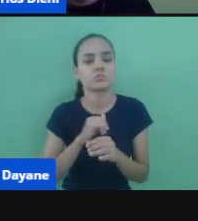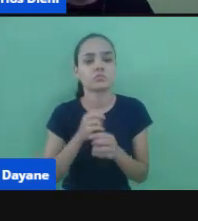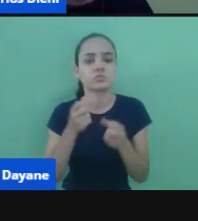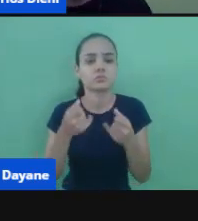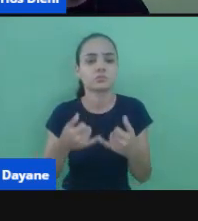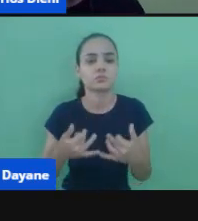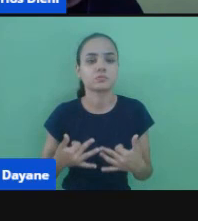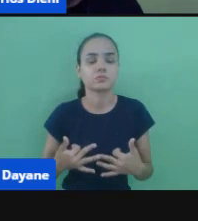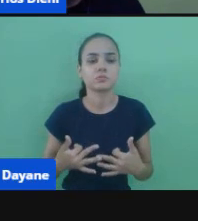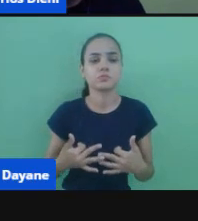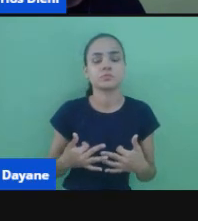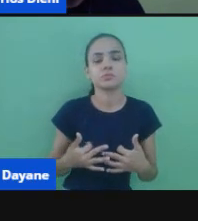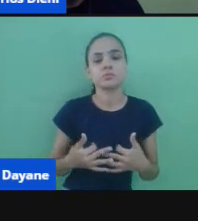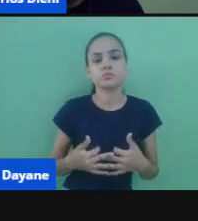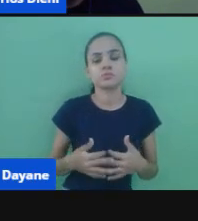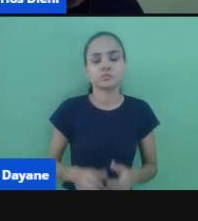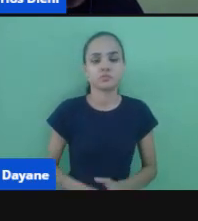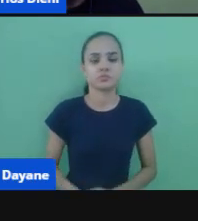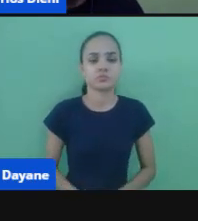O primeiro modo